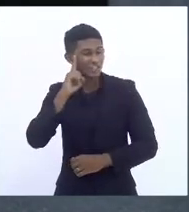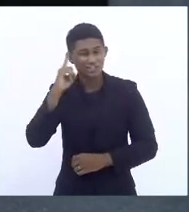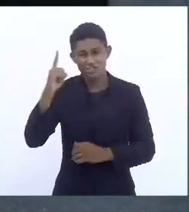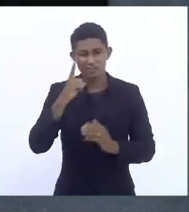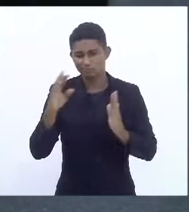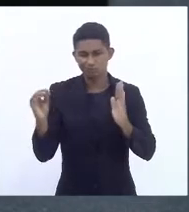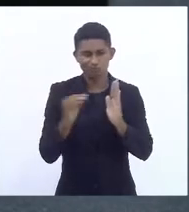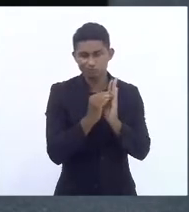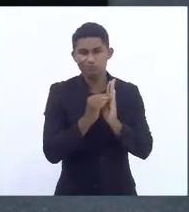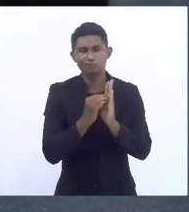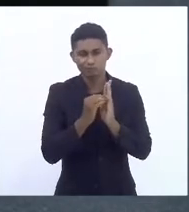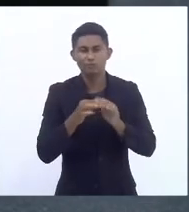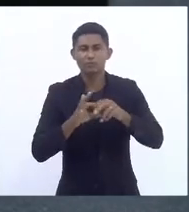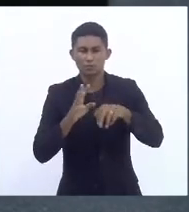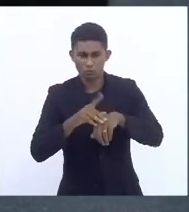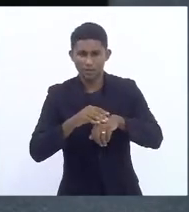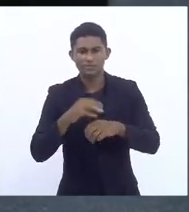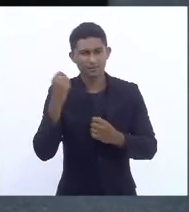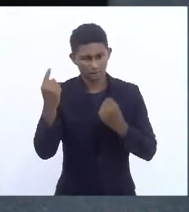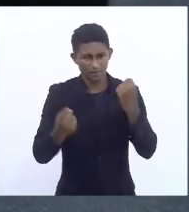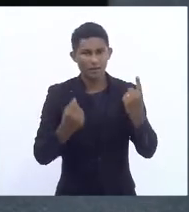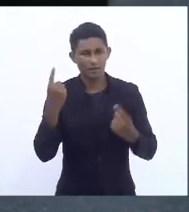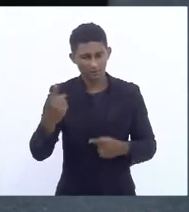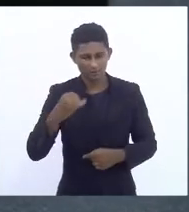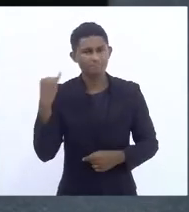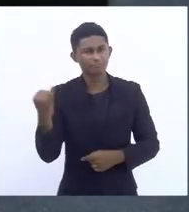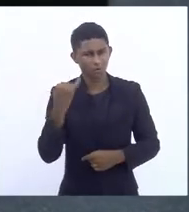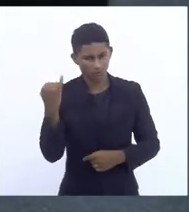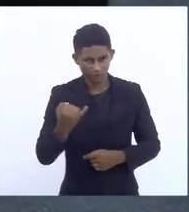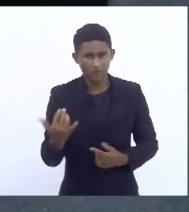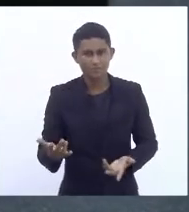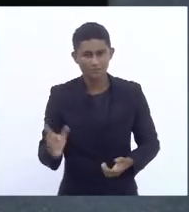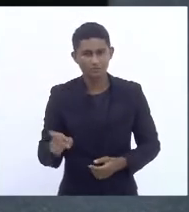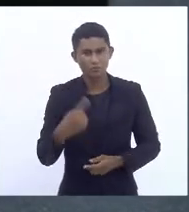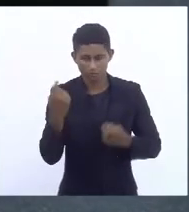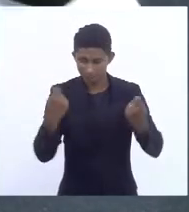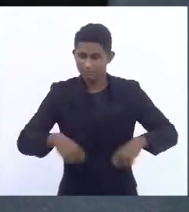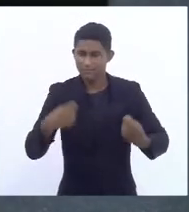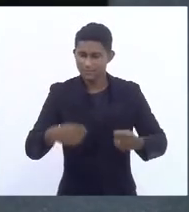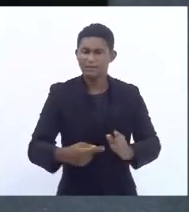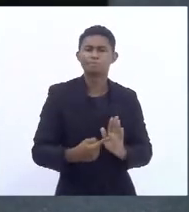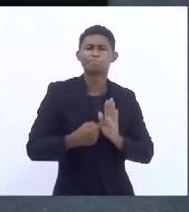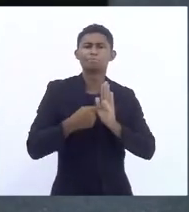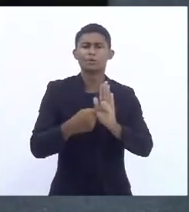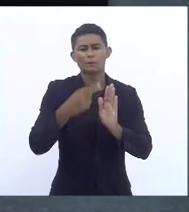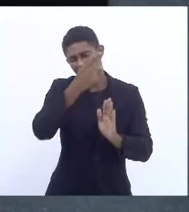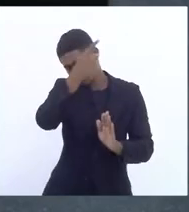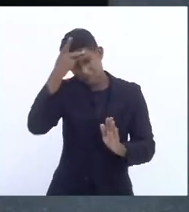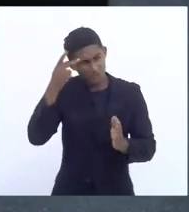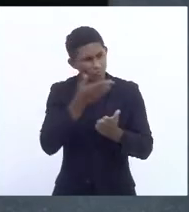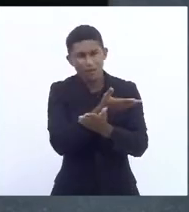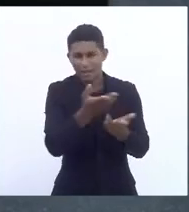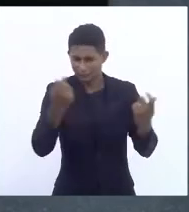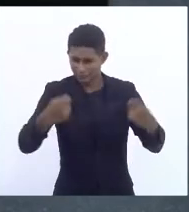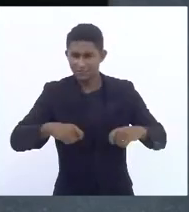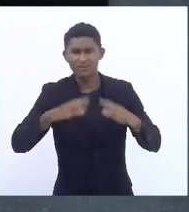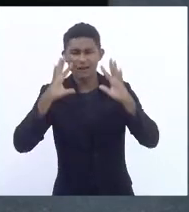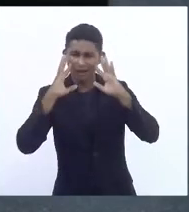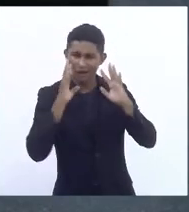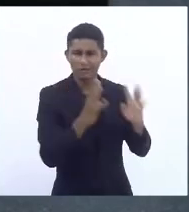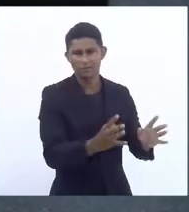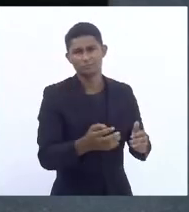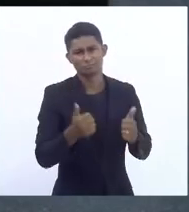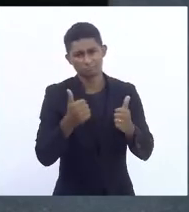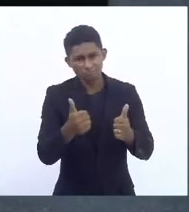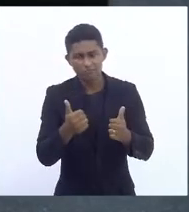rara, que é muito importante hoje a gente evidenciar que existem entre nós essas pessoas raras que precisam de atenção do poder público. Muito